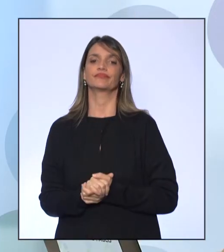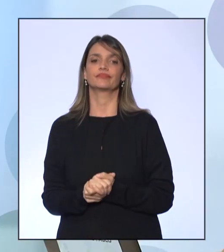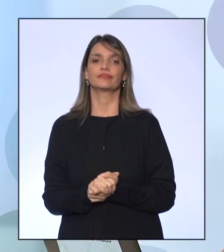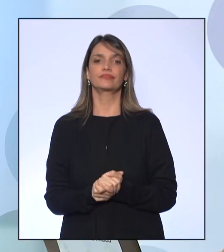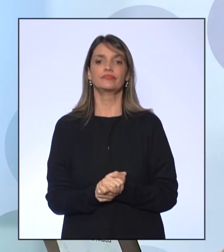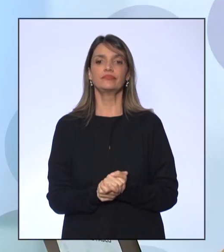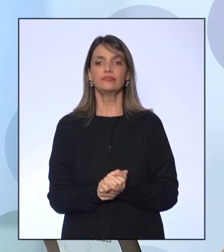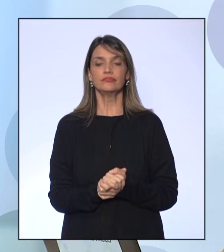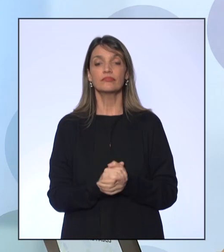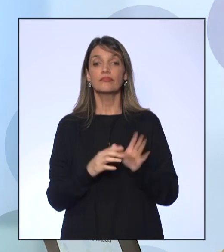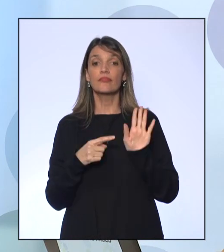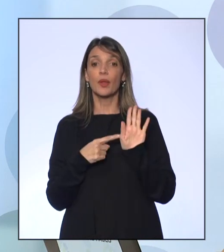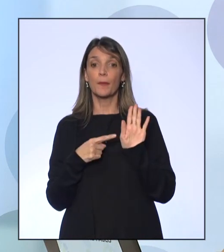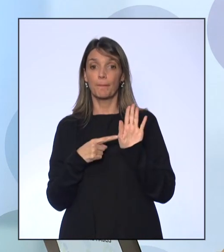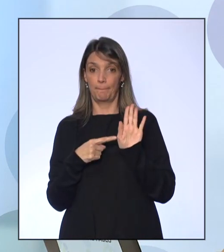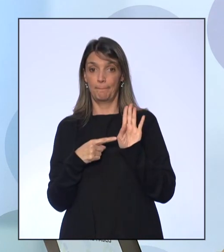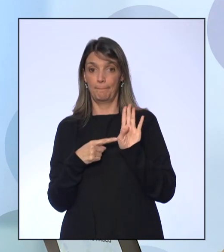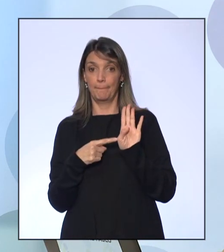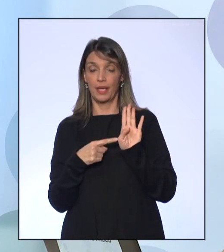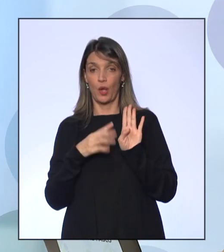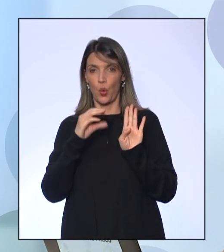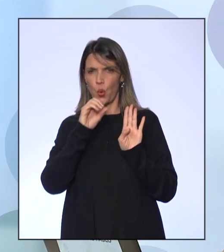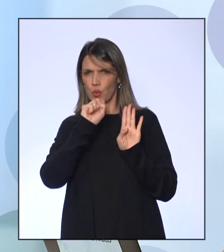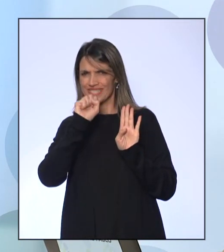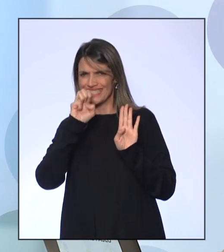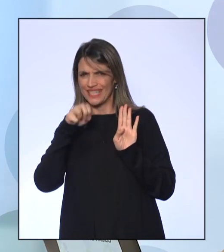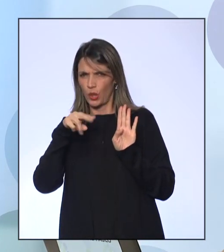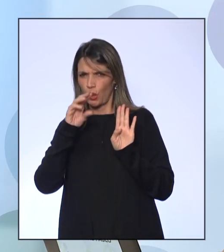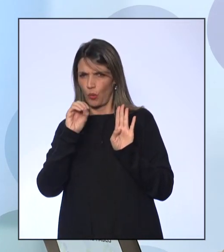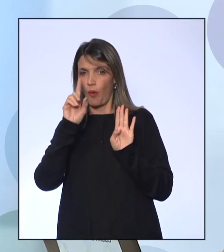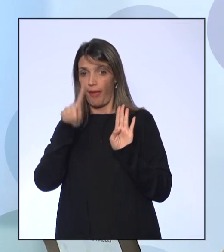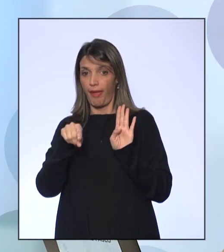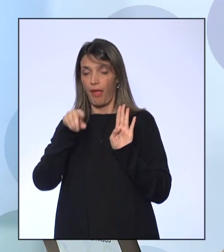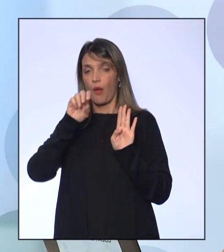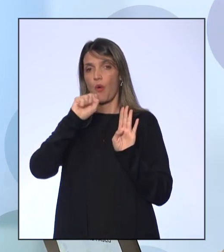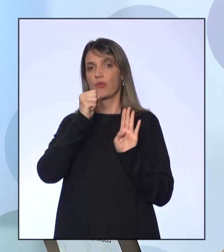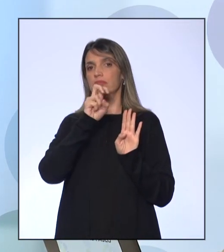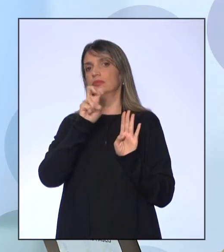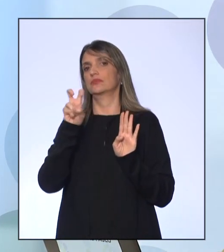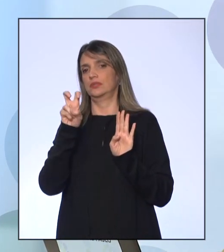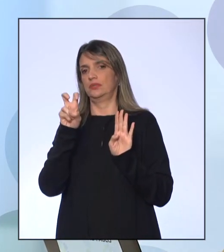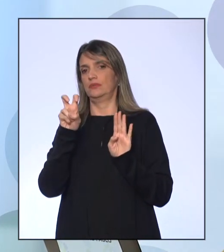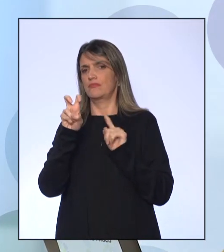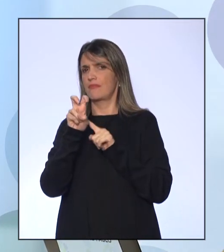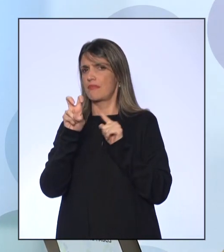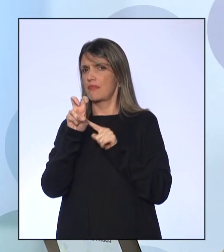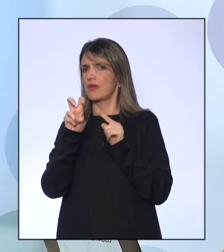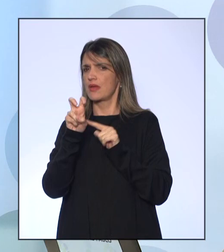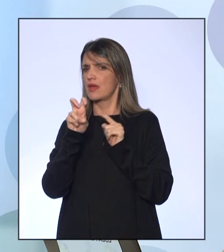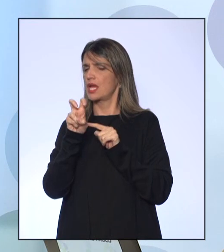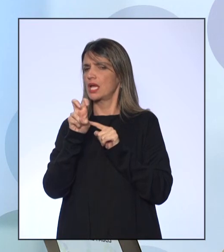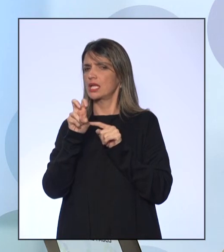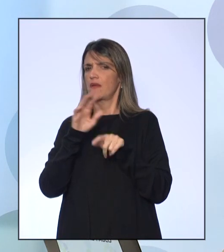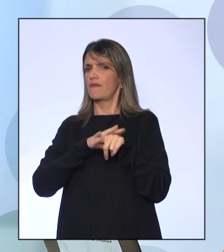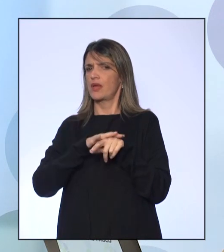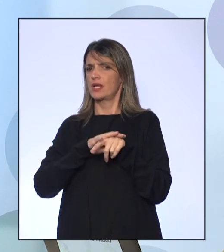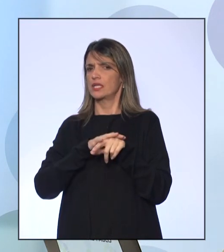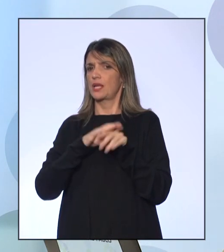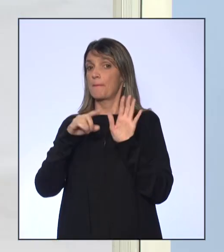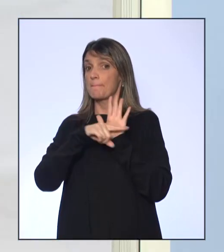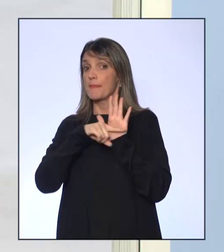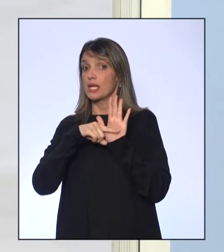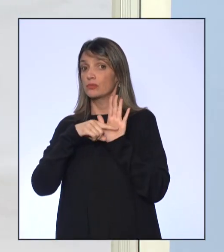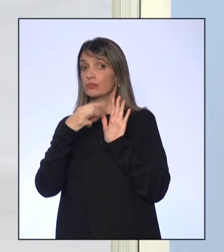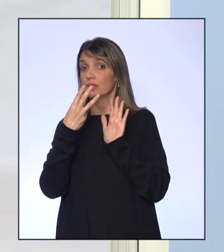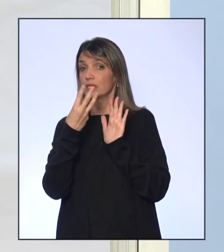valor e até o cosseno ele é o 85 5855 que que eu fiz subtrair